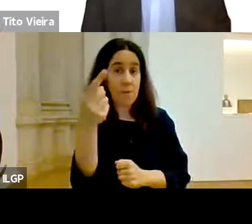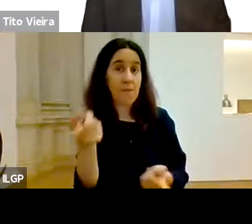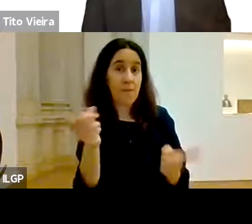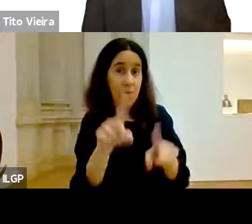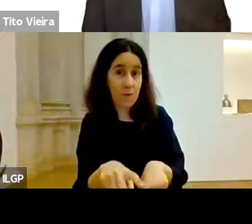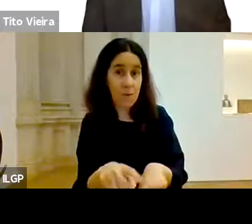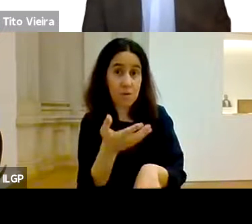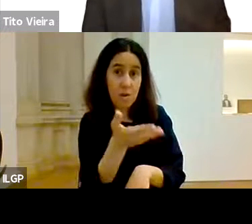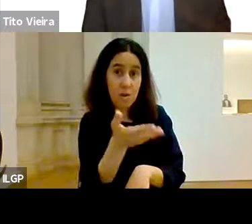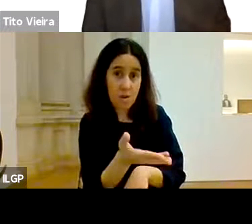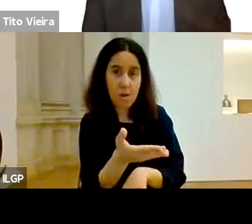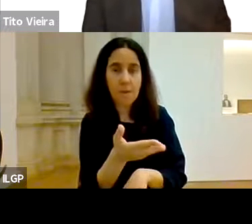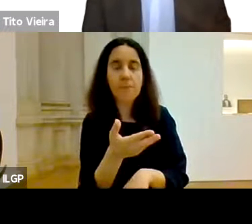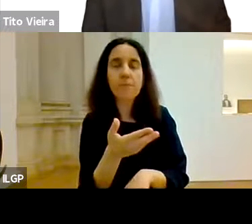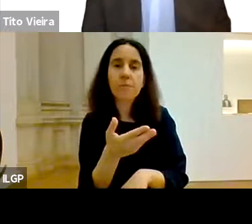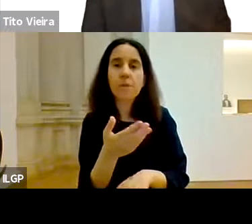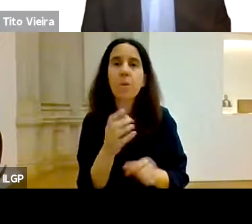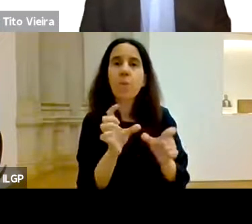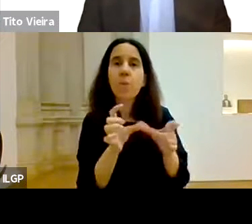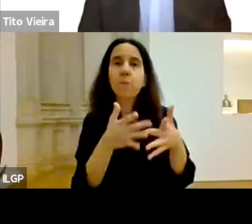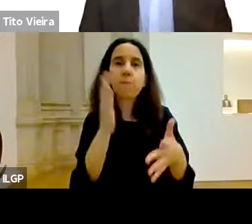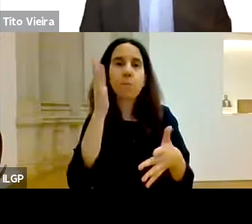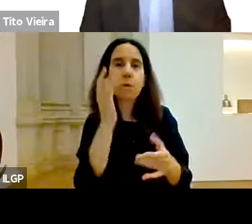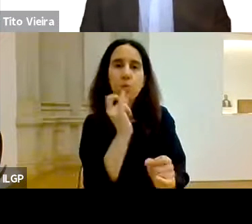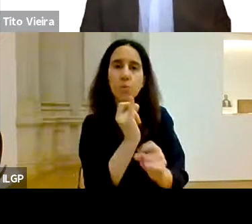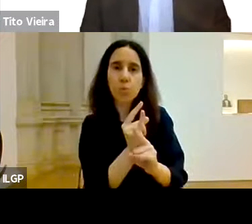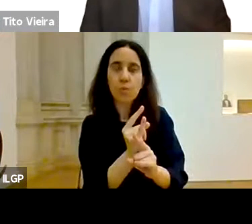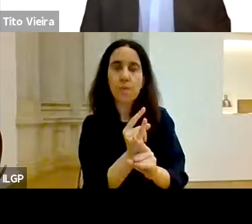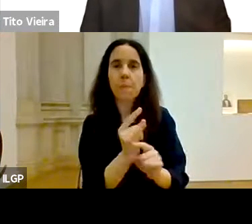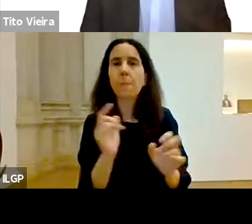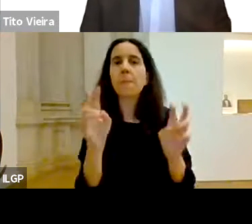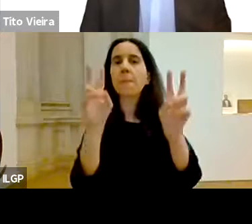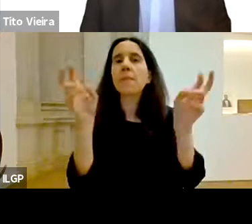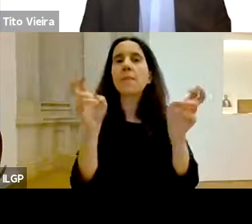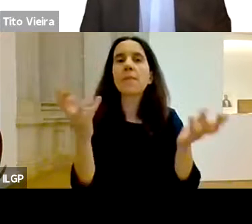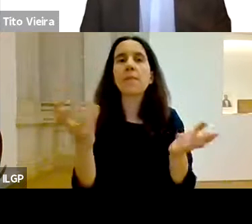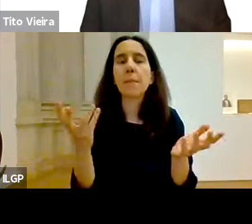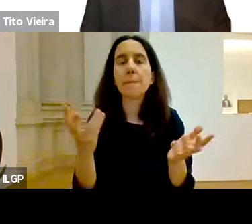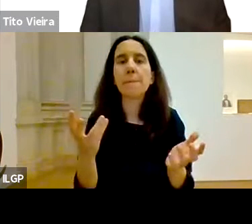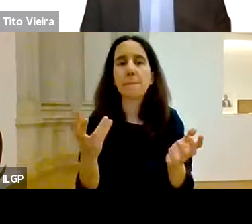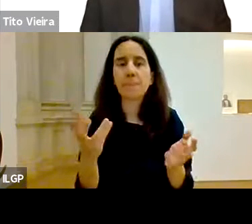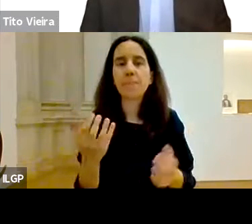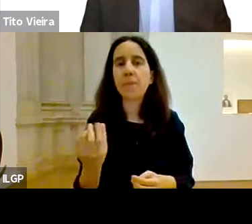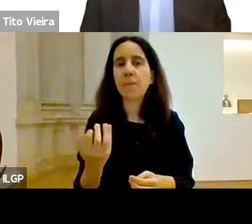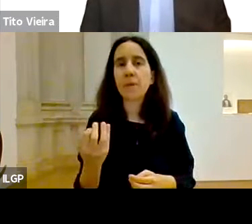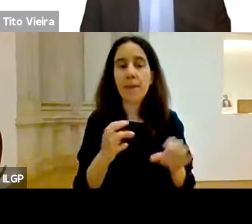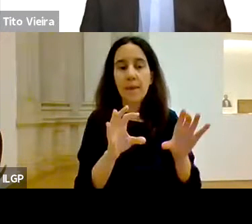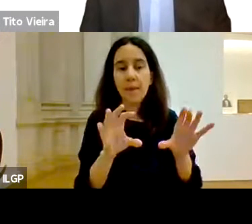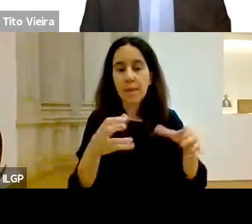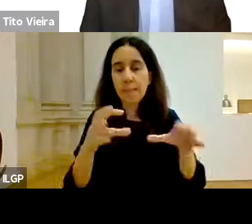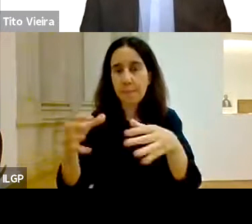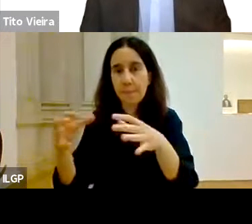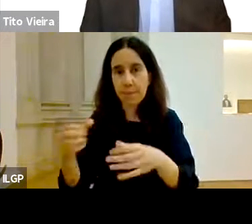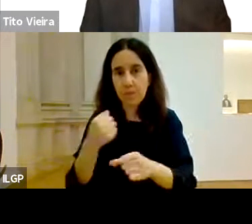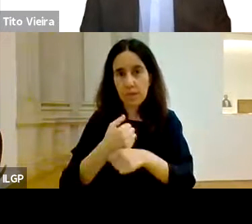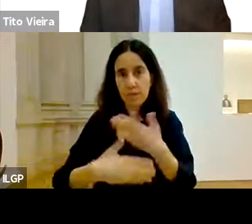novamente com um outro webinar, neste caso será o tema da criação de equipas de